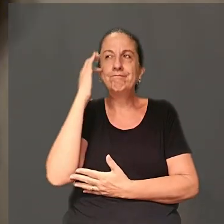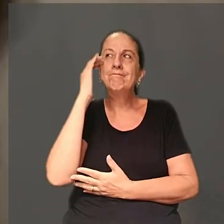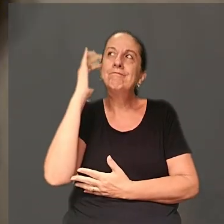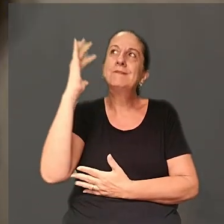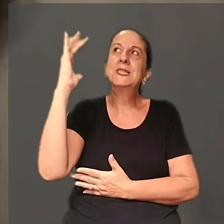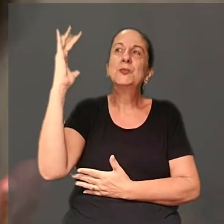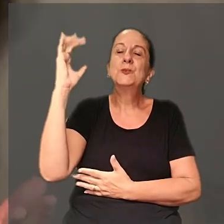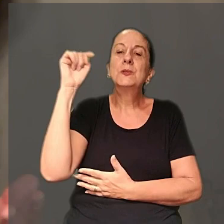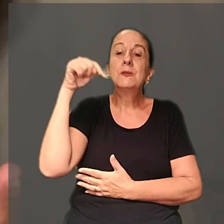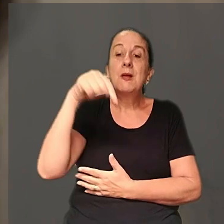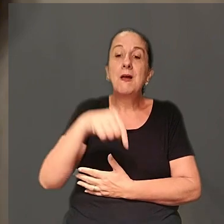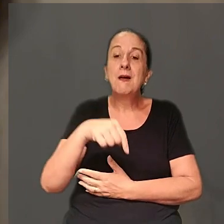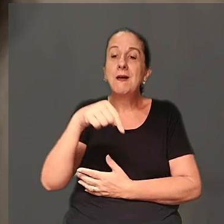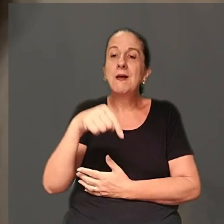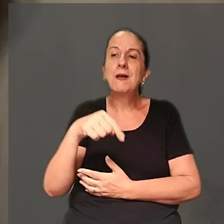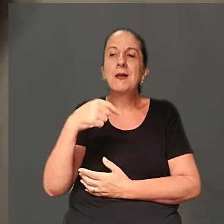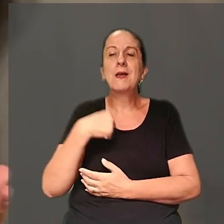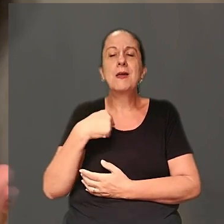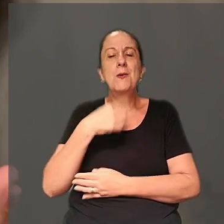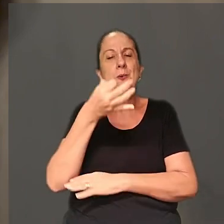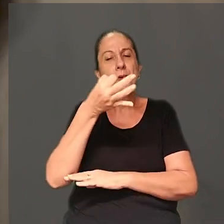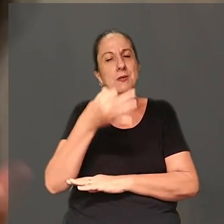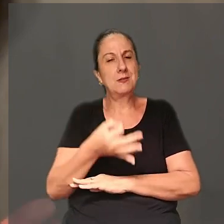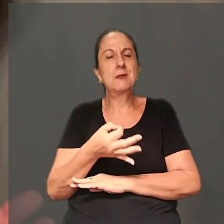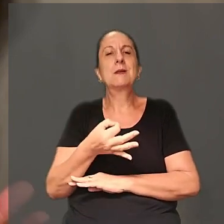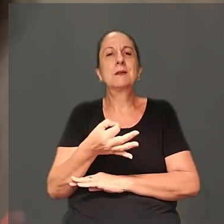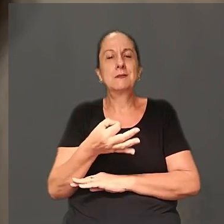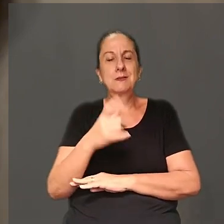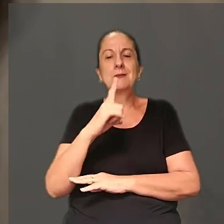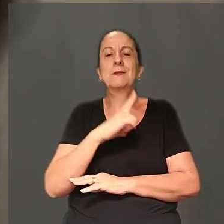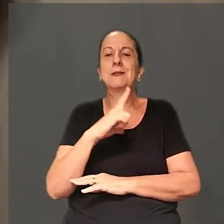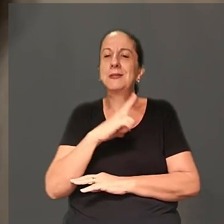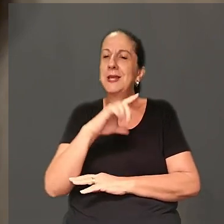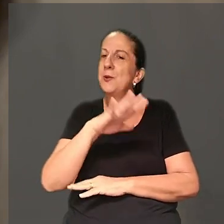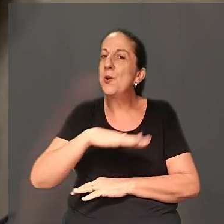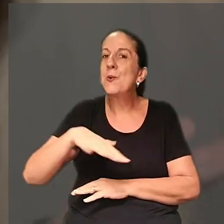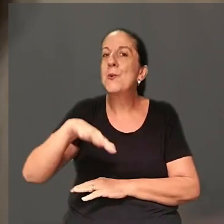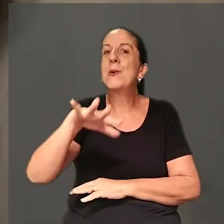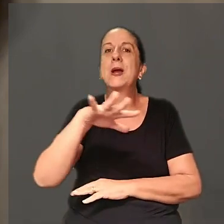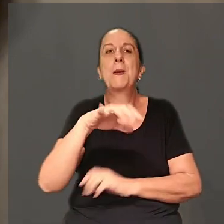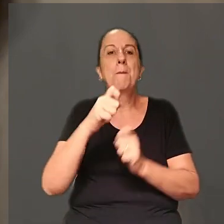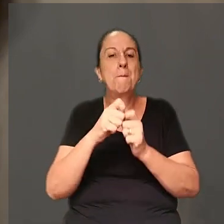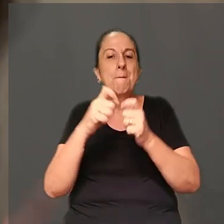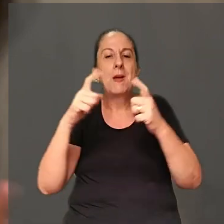e imaginando que aqui realmente, e eu estava certo, que aqui eu